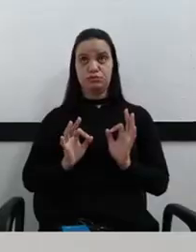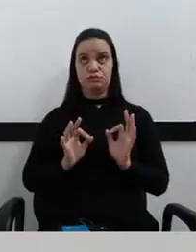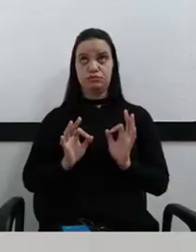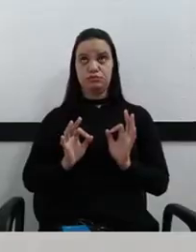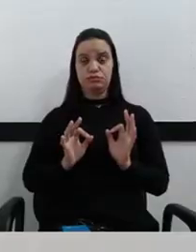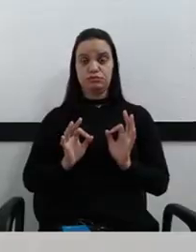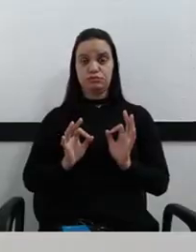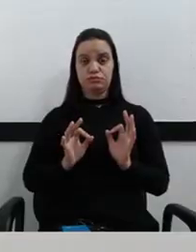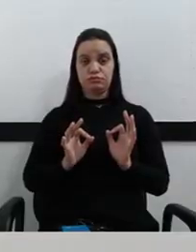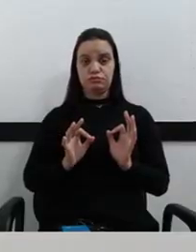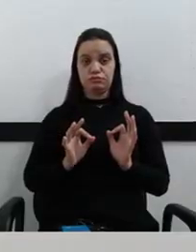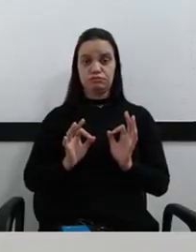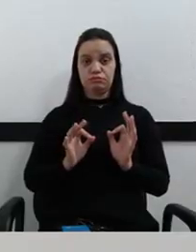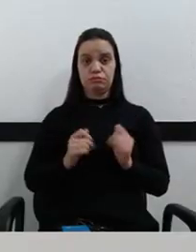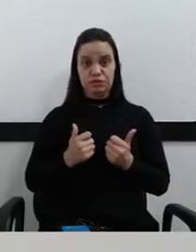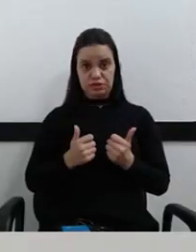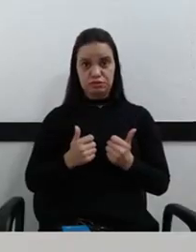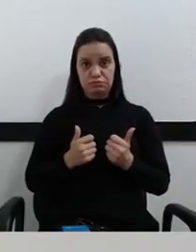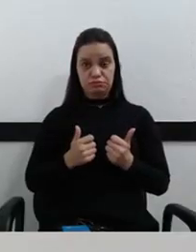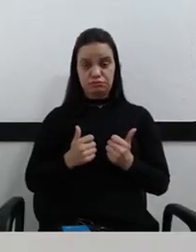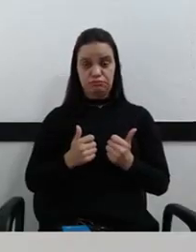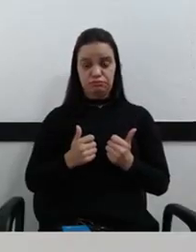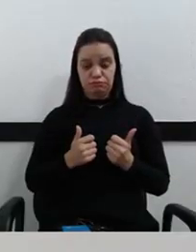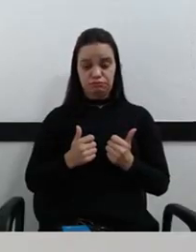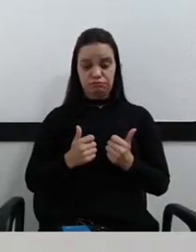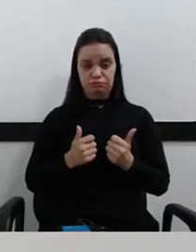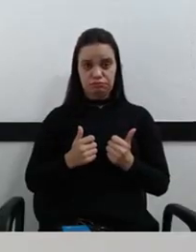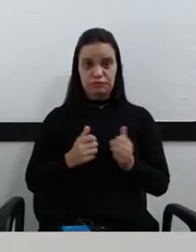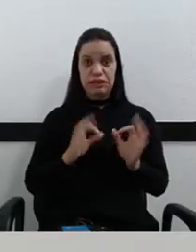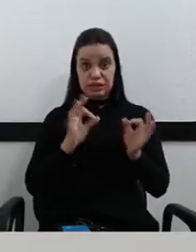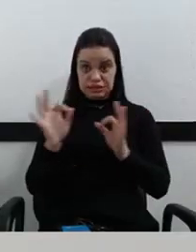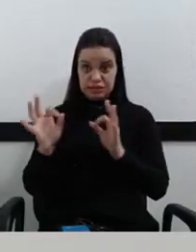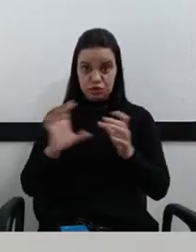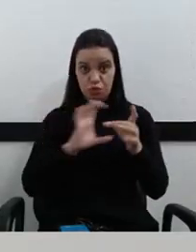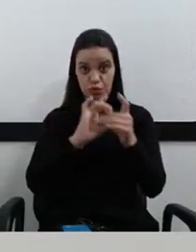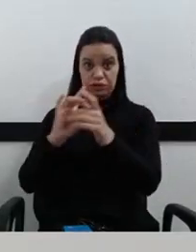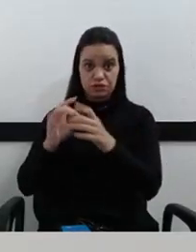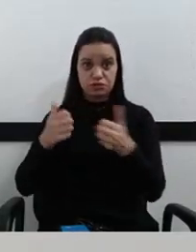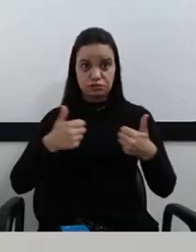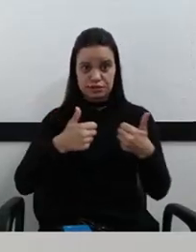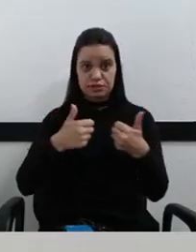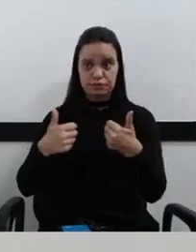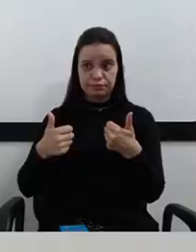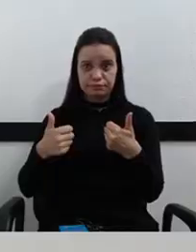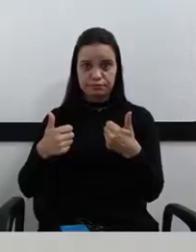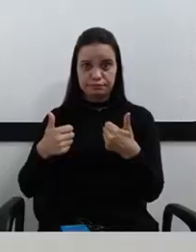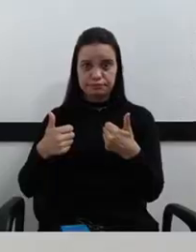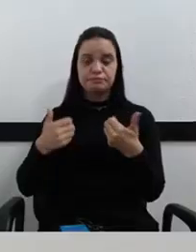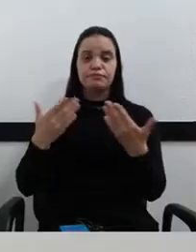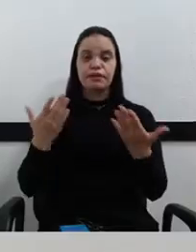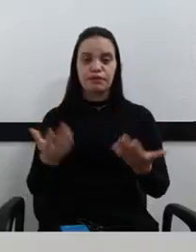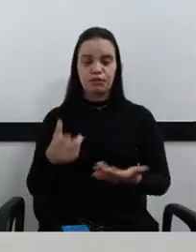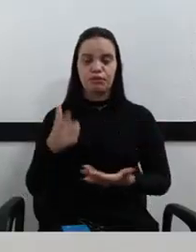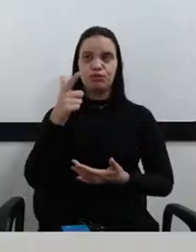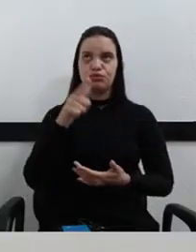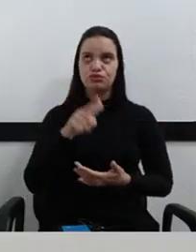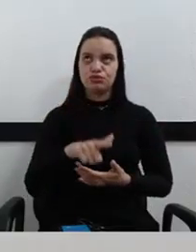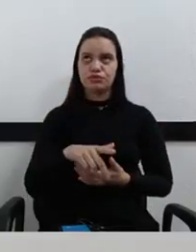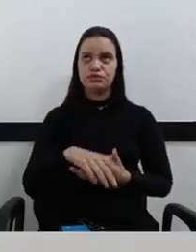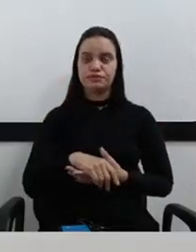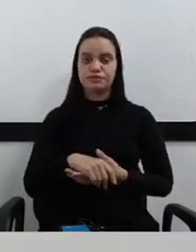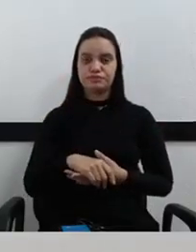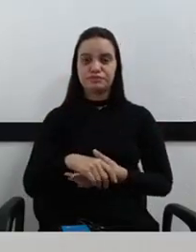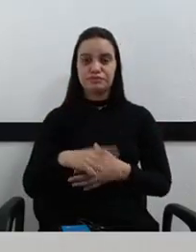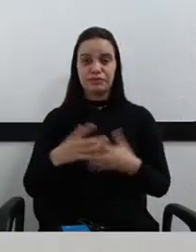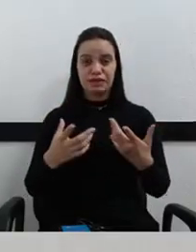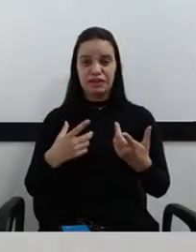que vocês falaram não foi dito? Esse é o cenário? Então, mais uma vez, é uma questão bastante dificultosa